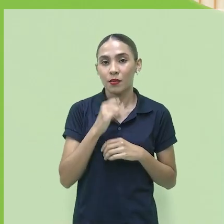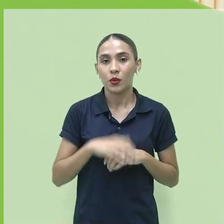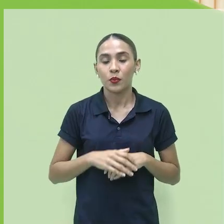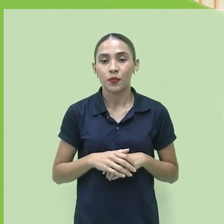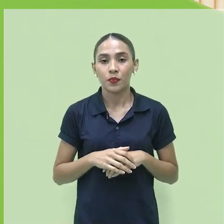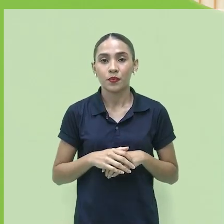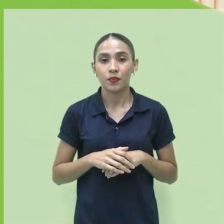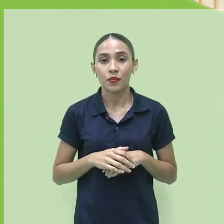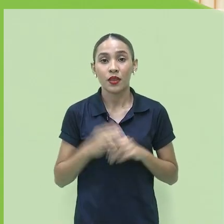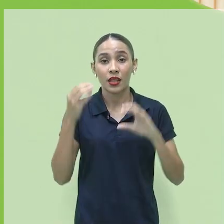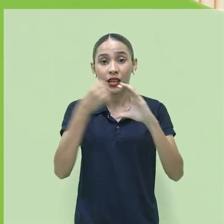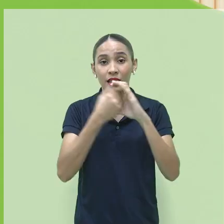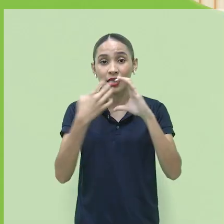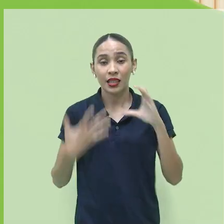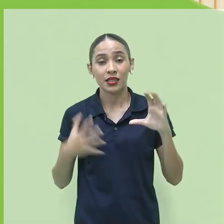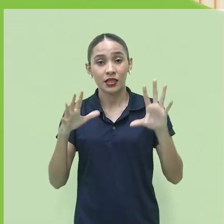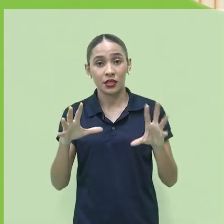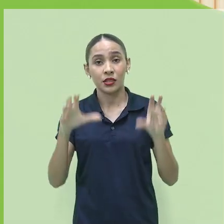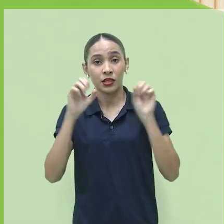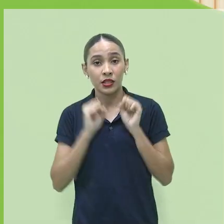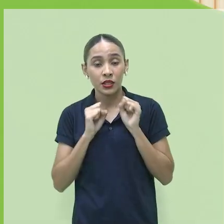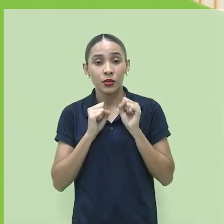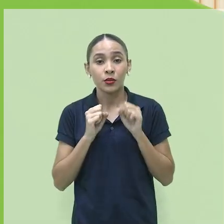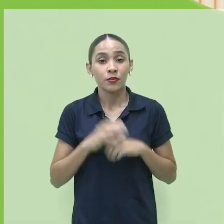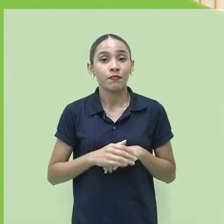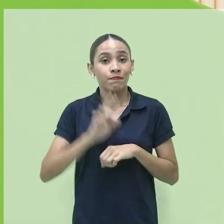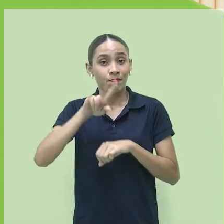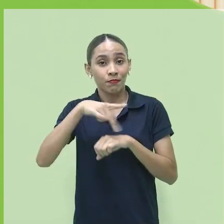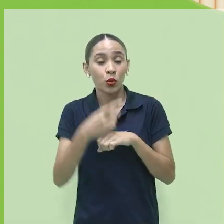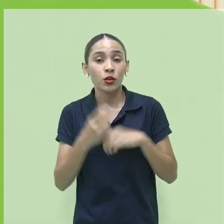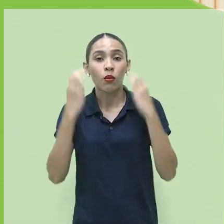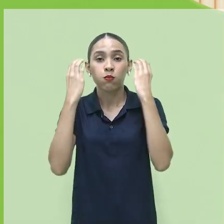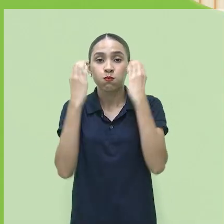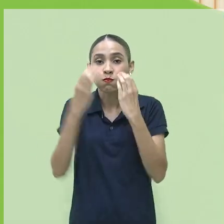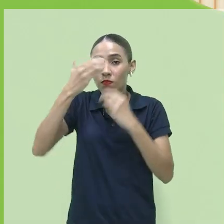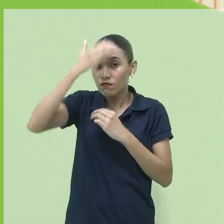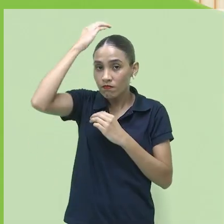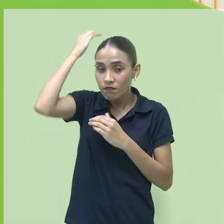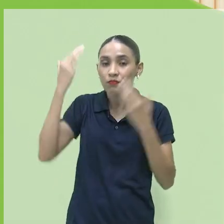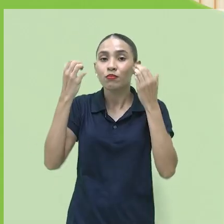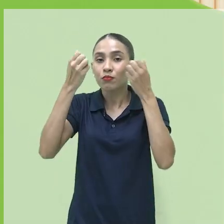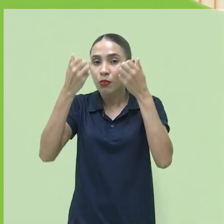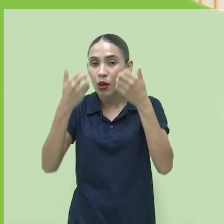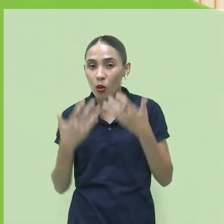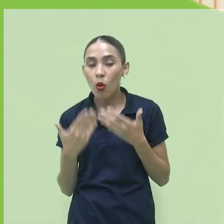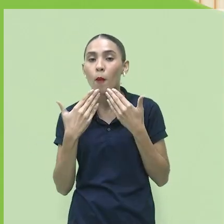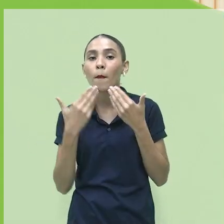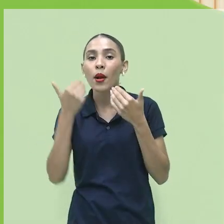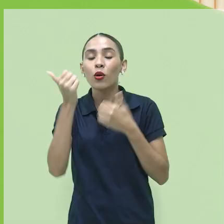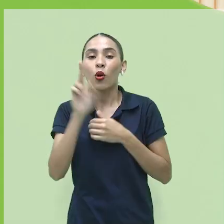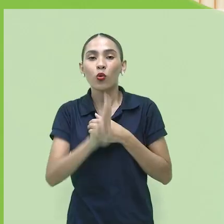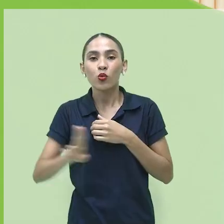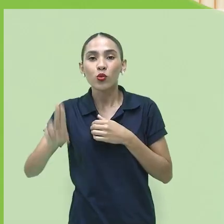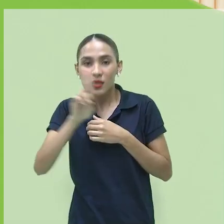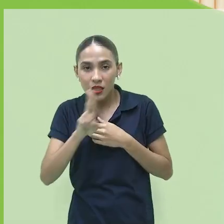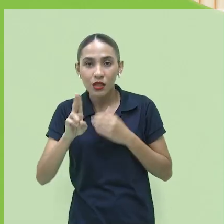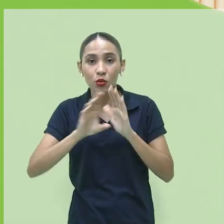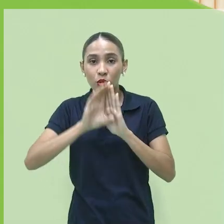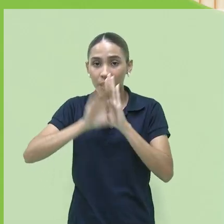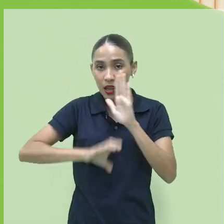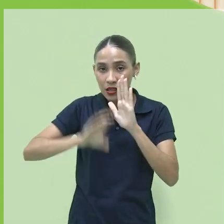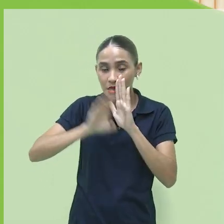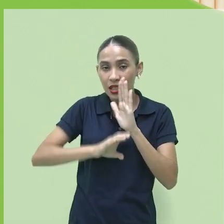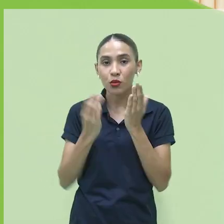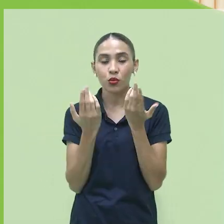aí dos caracteres adquiridos, veio Darwin e explicou melhor essa situação, né, usando também os mesmos